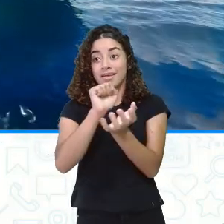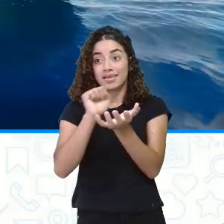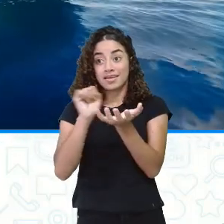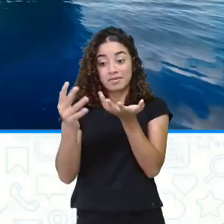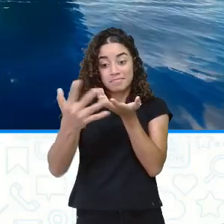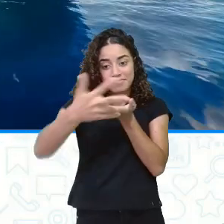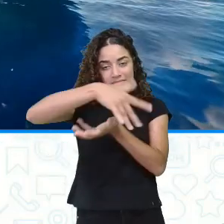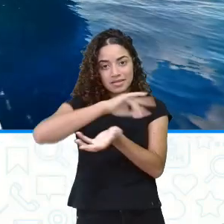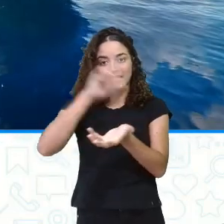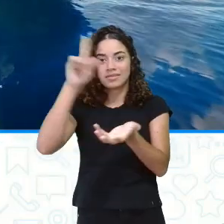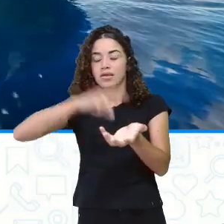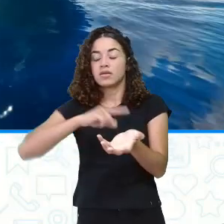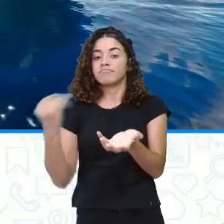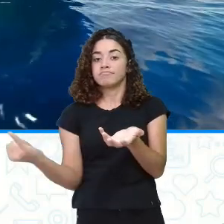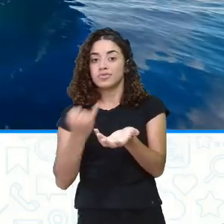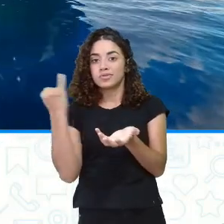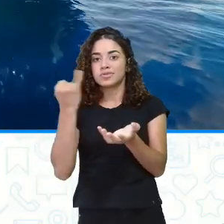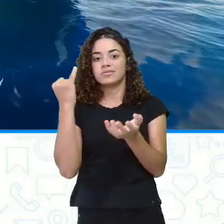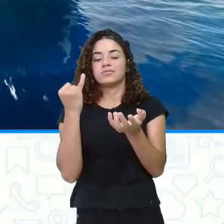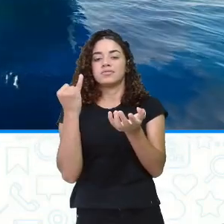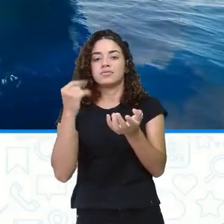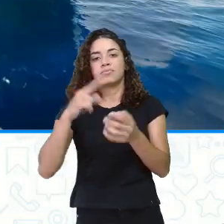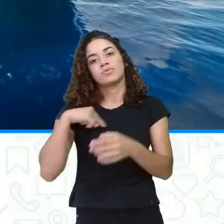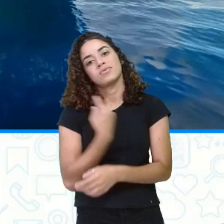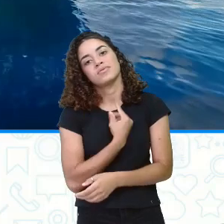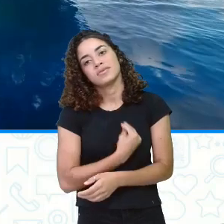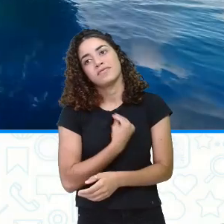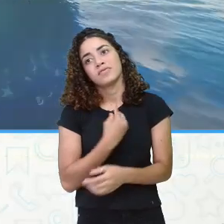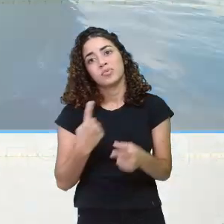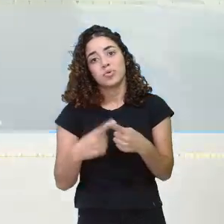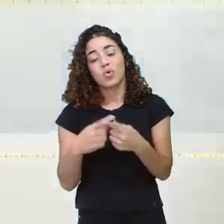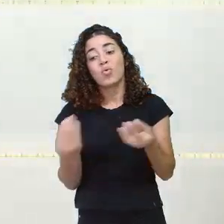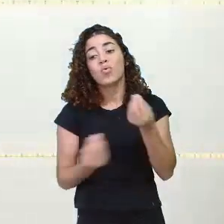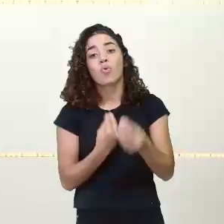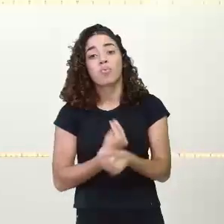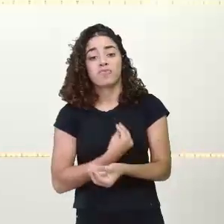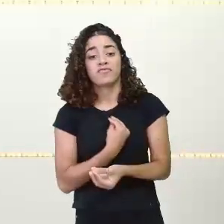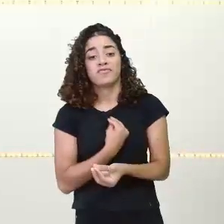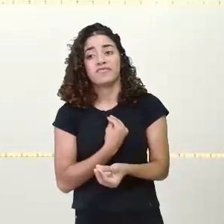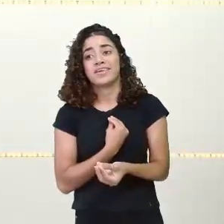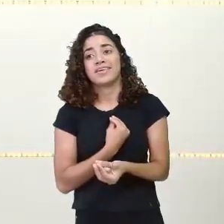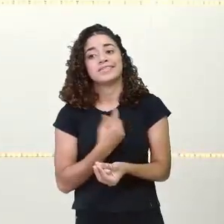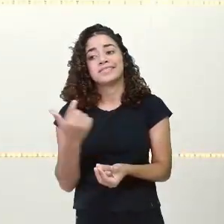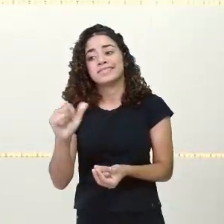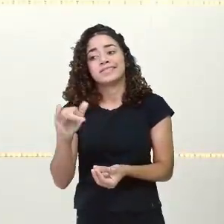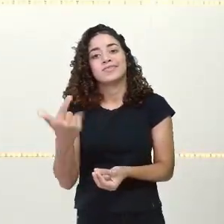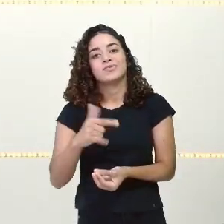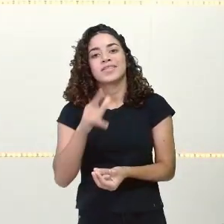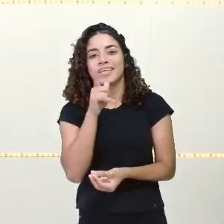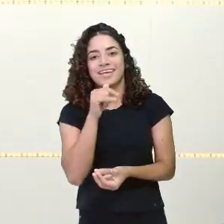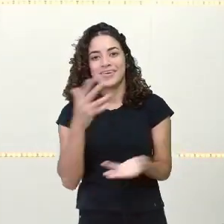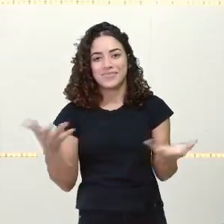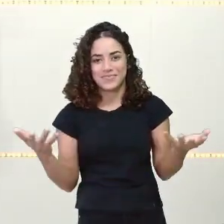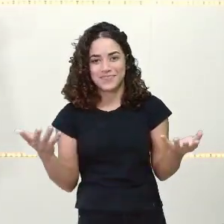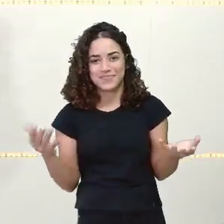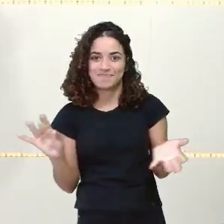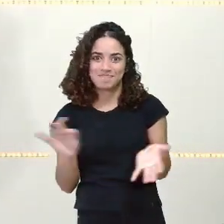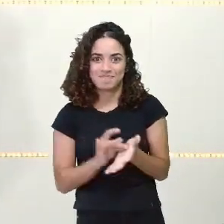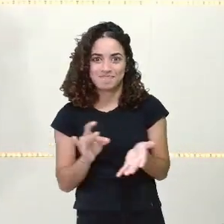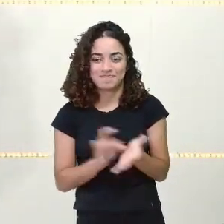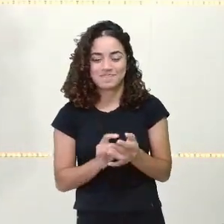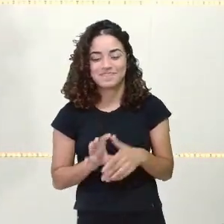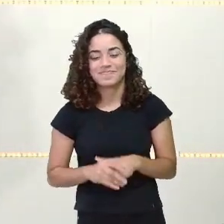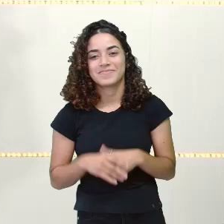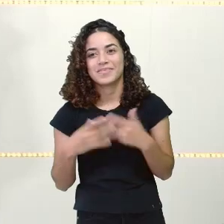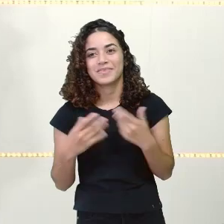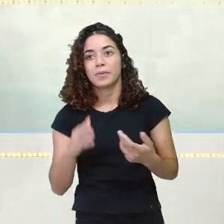para a manutenção da vida, pois a gente não consegue sobreviver sem água, gente. Isso é um fato. Então, olha só,